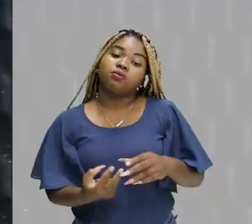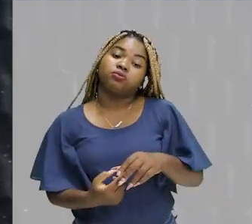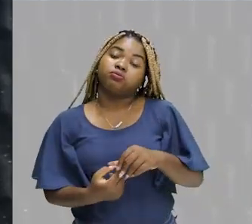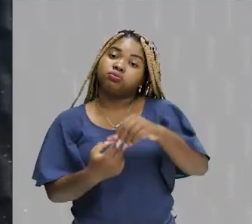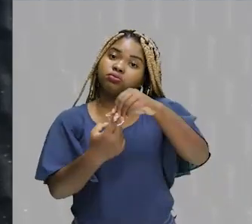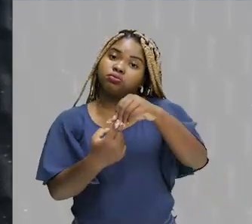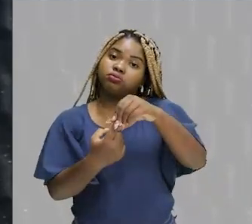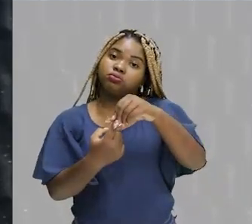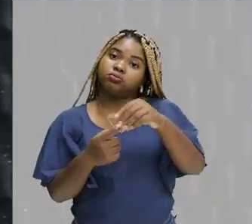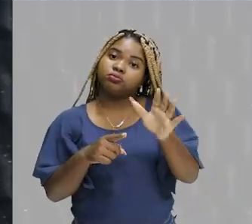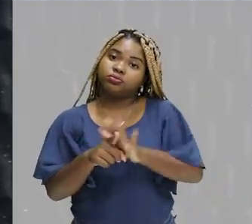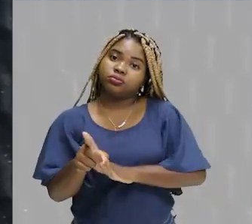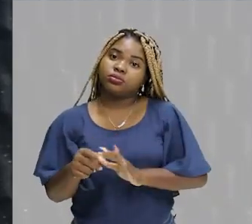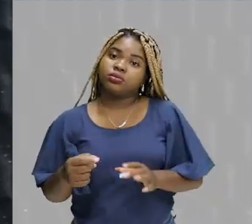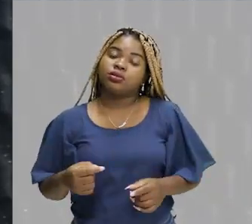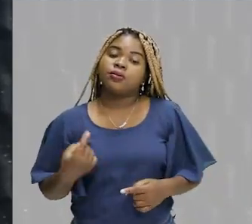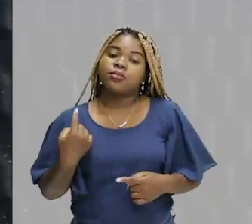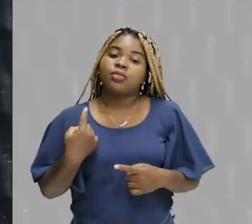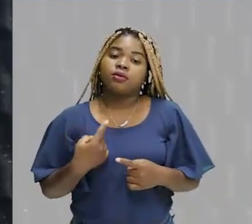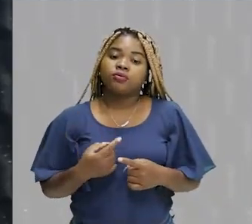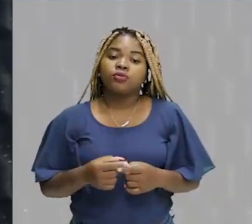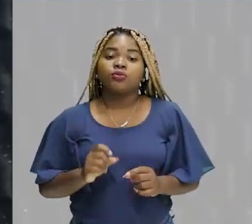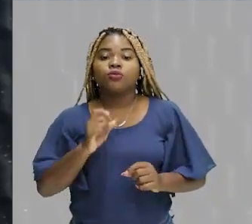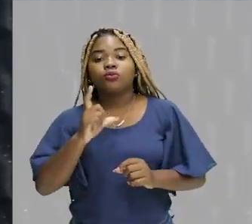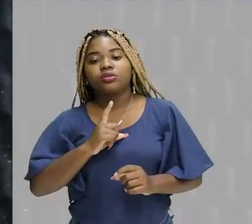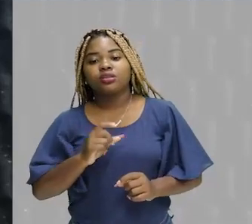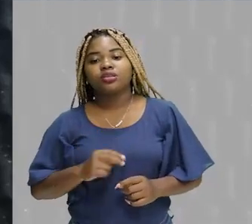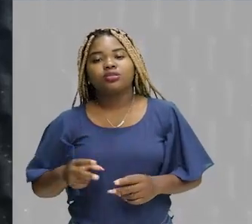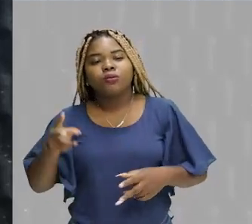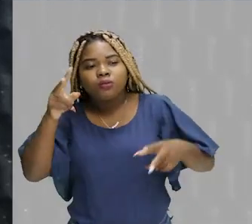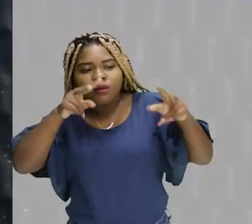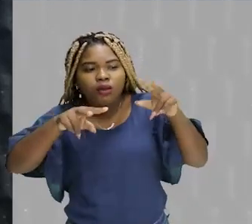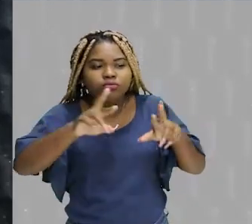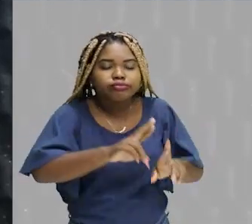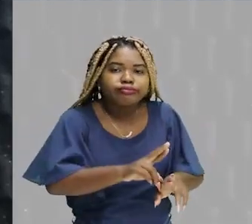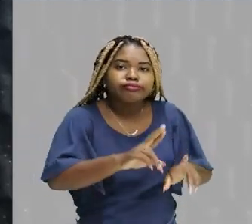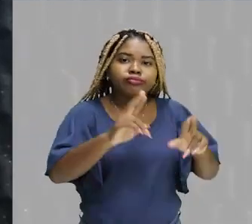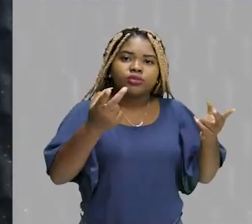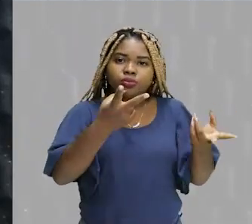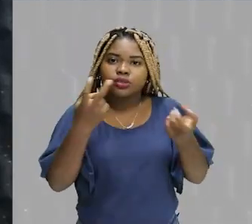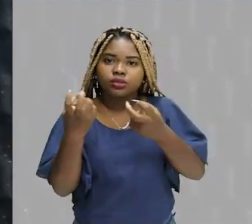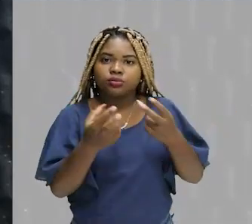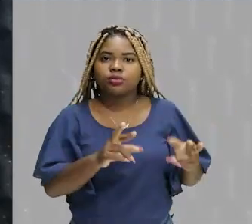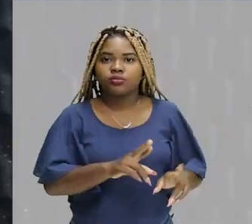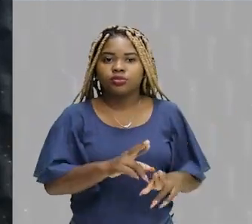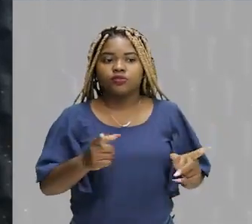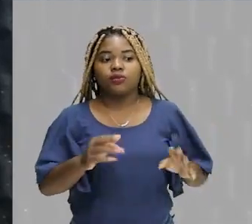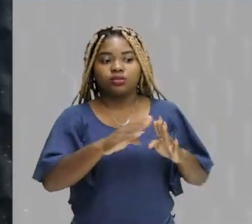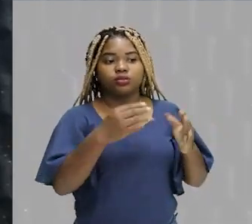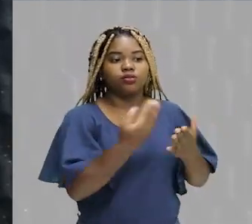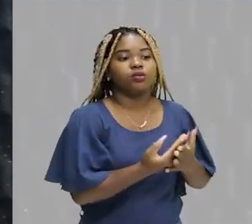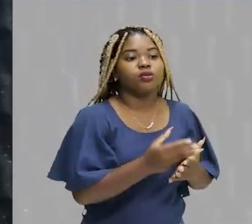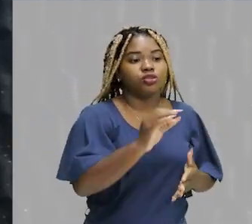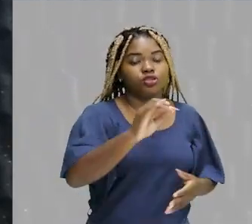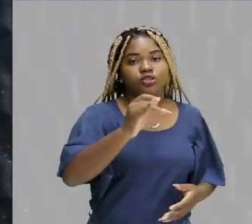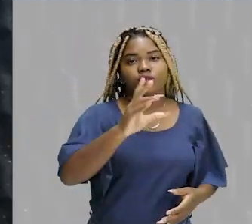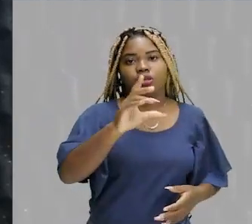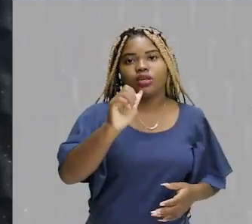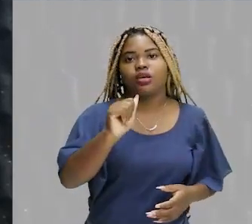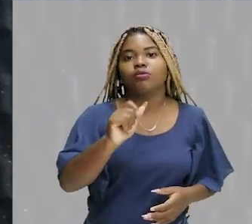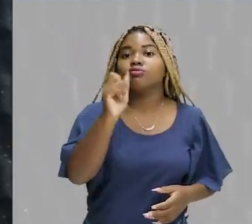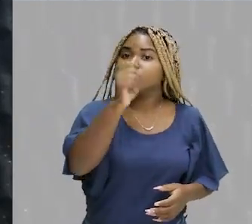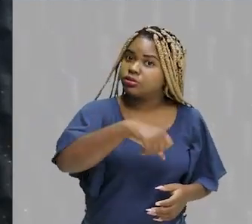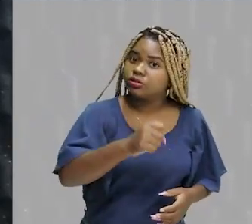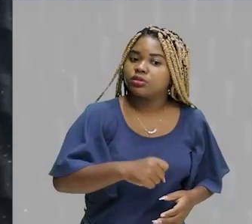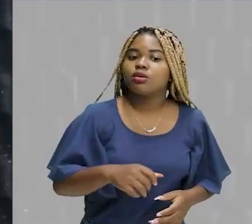essa pergunta. O que existem são visões diferentes. A visão da Escola de Chicago é que sim, o meio social